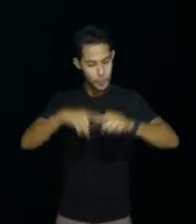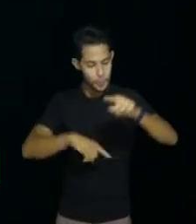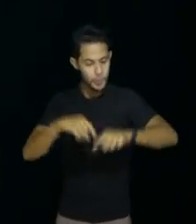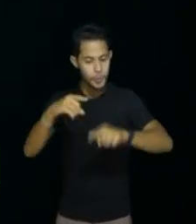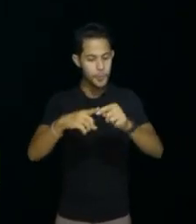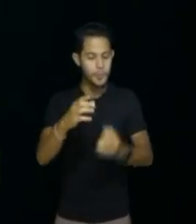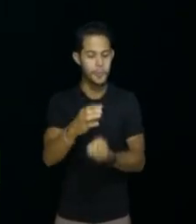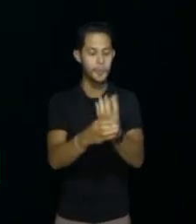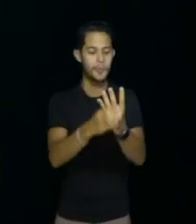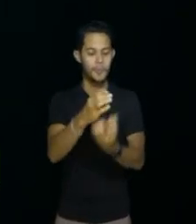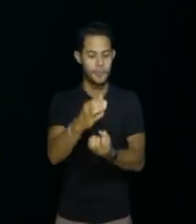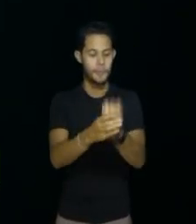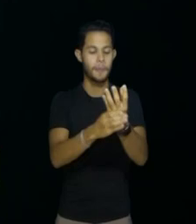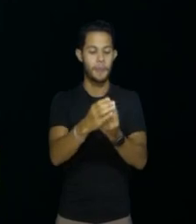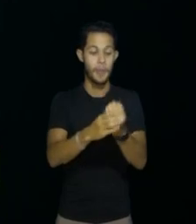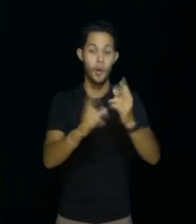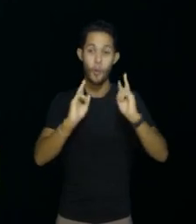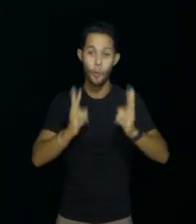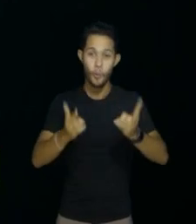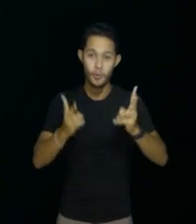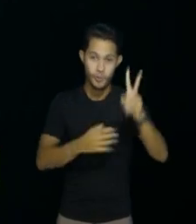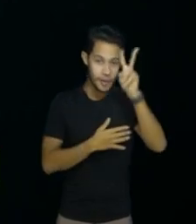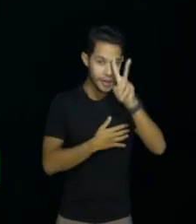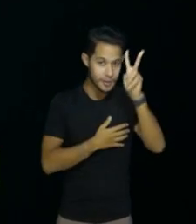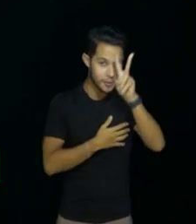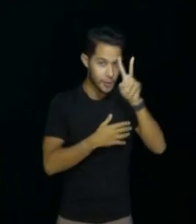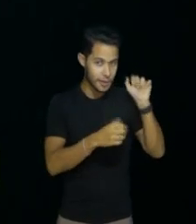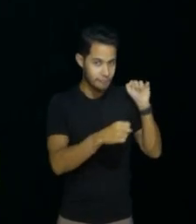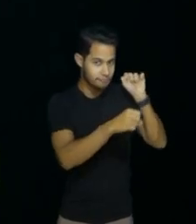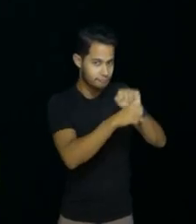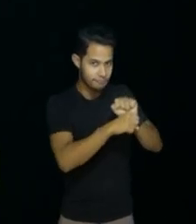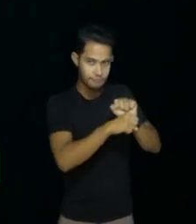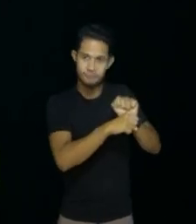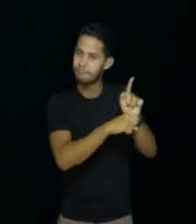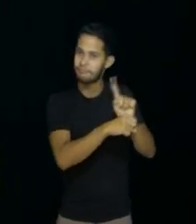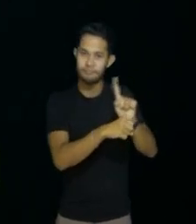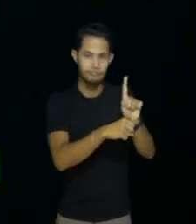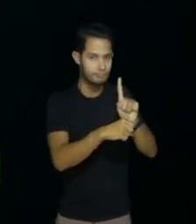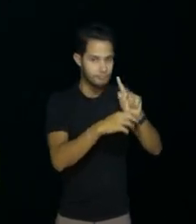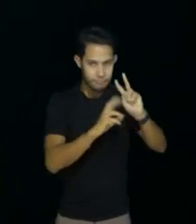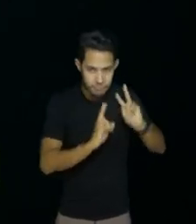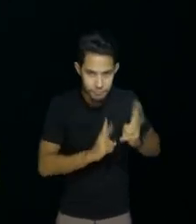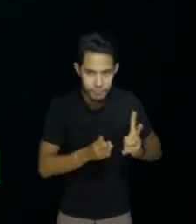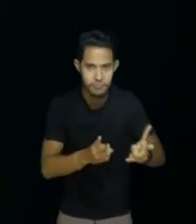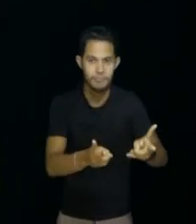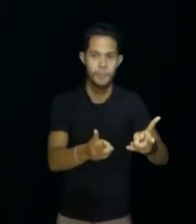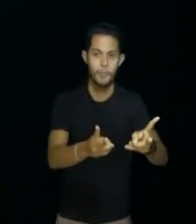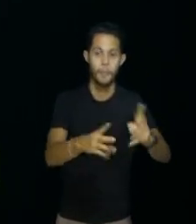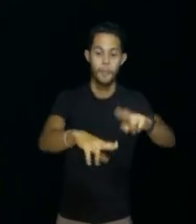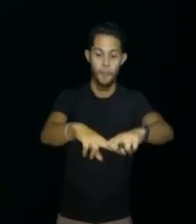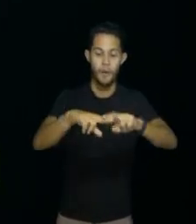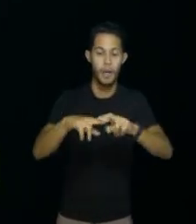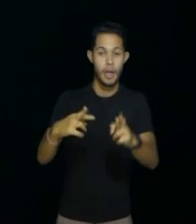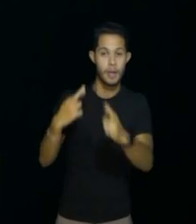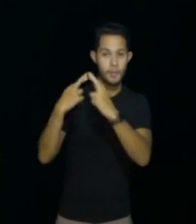para nós continuar essa história. Mas nós temos uma história muito bonita. Então a responsabilidade nossa é muito maior,